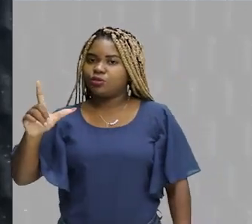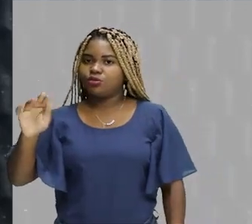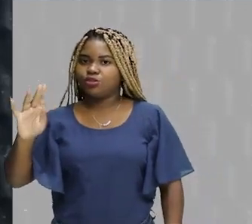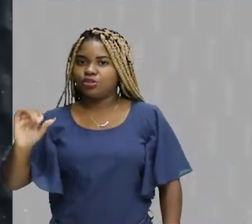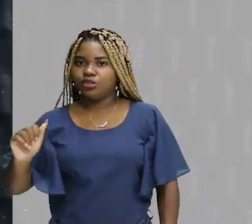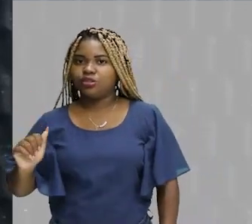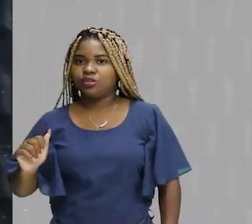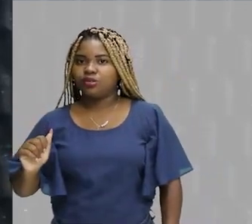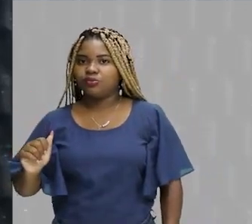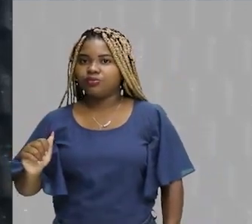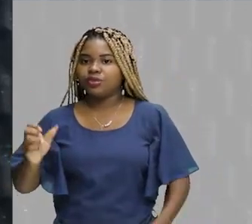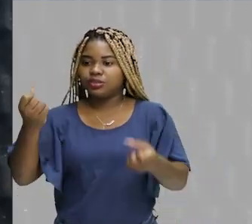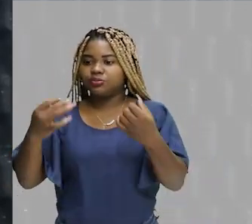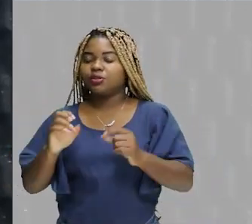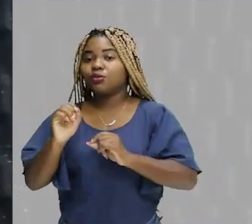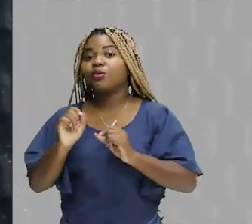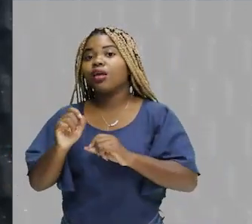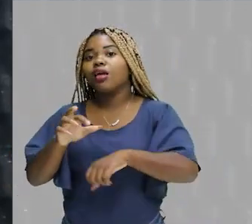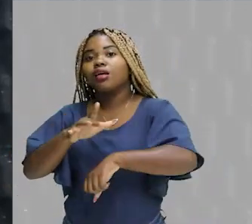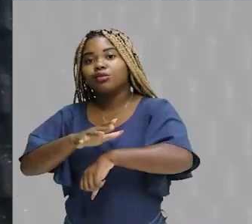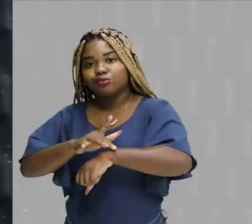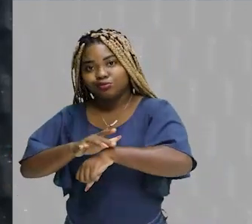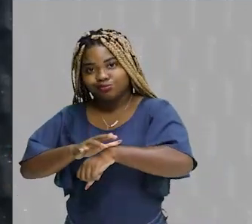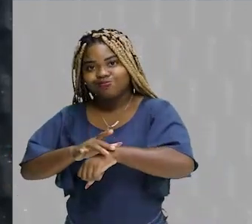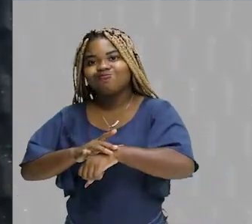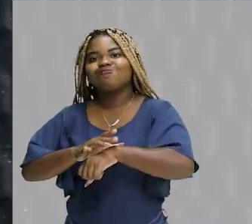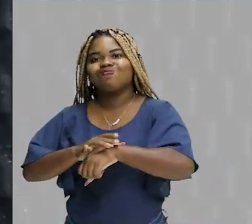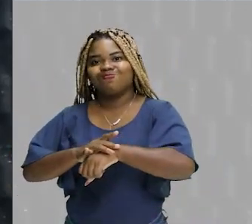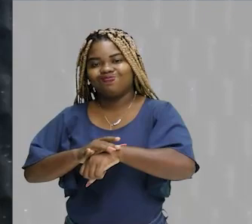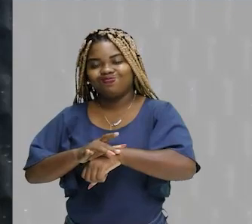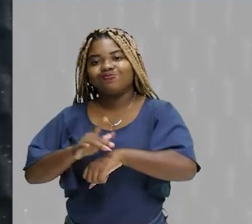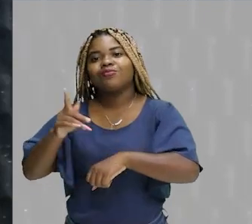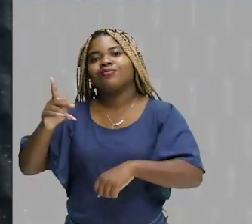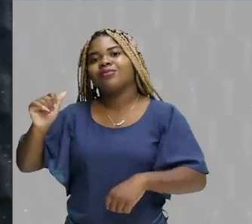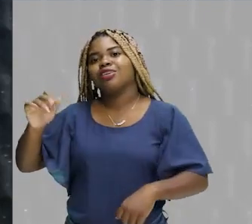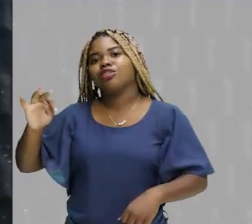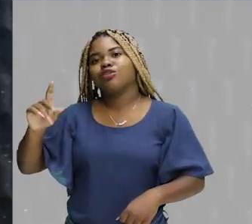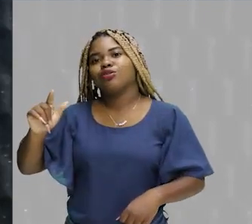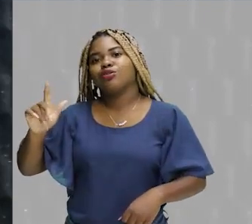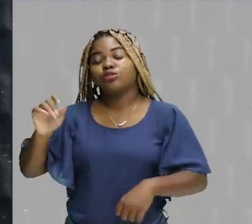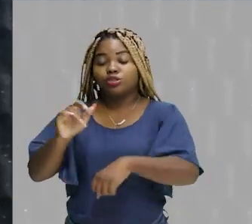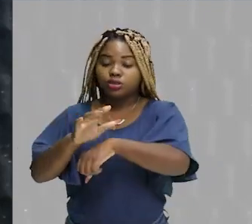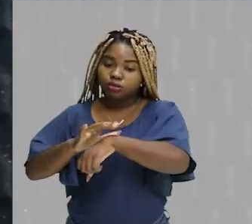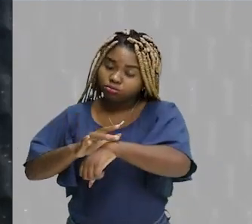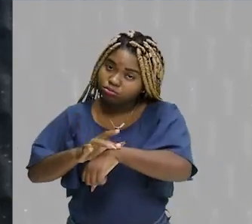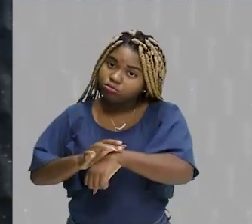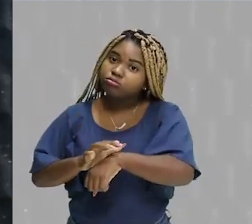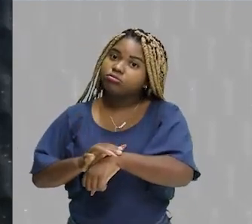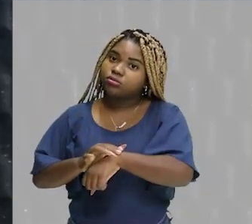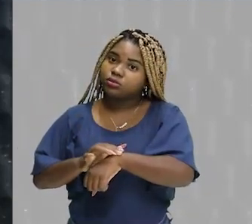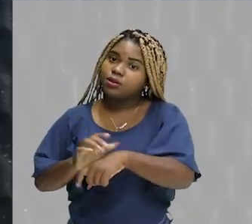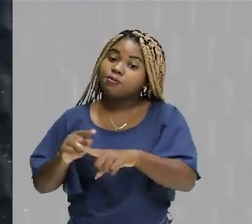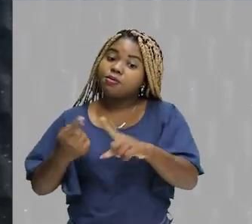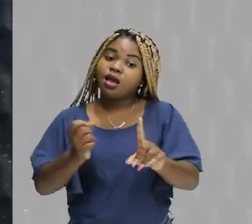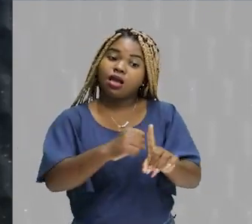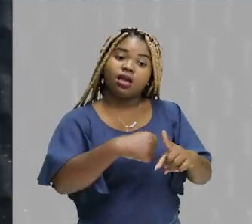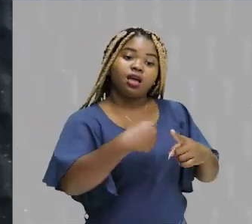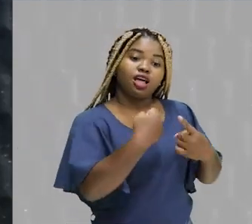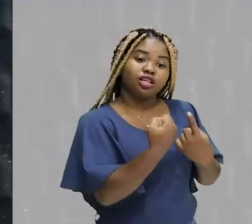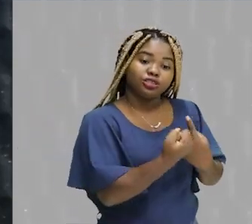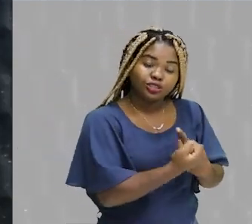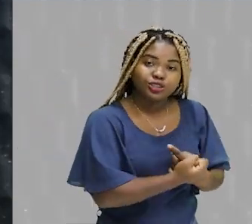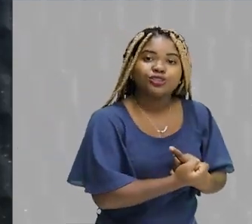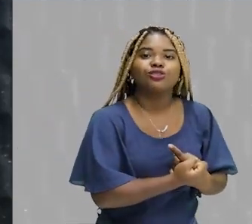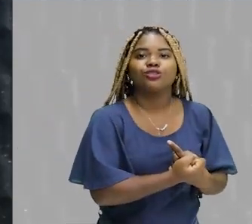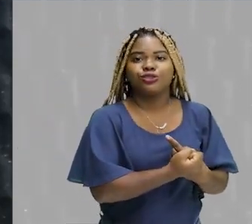ele está falando sobre doença. Entendeu? Então, patologia significa doença. Só que na sociologia,